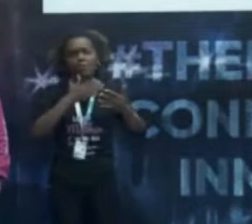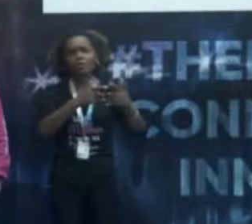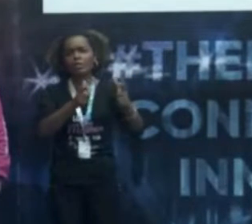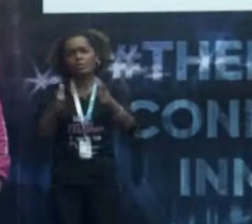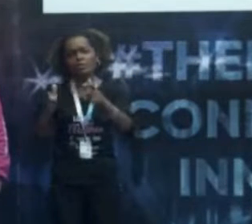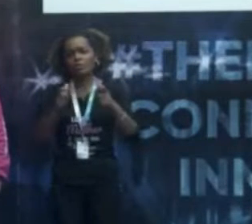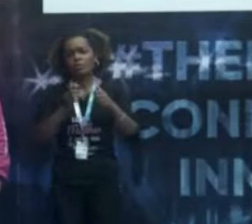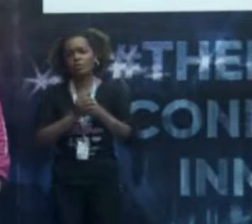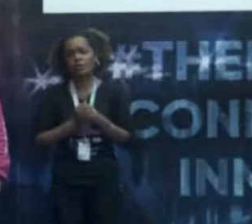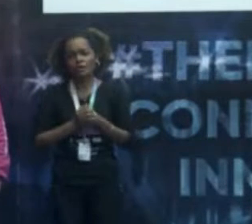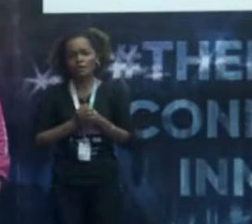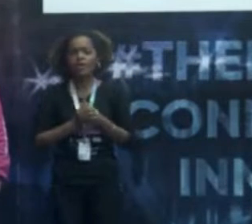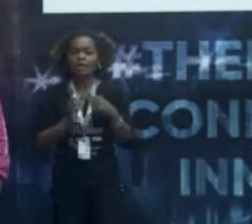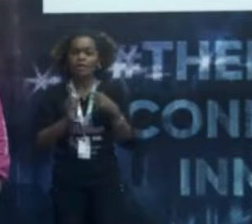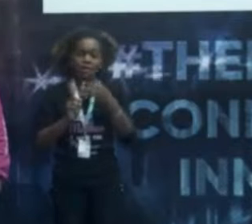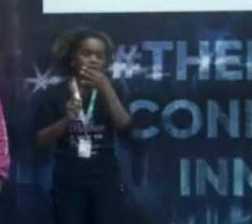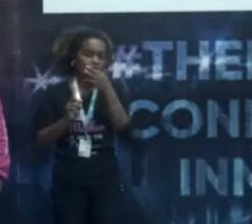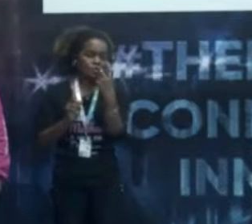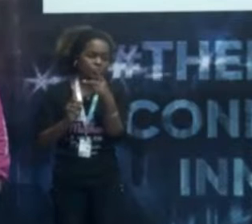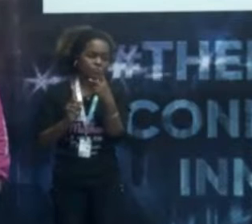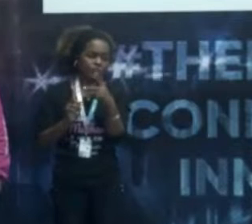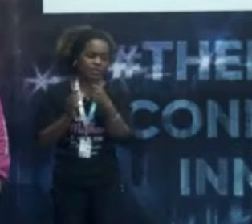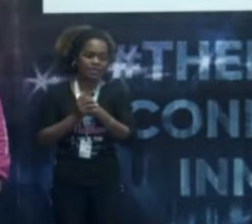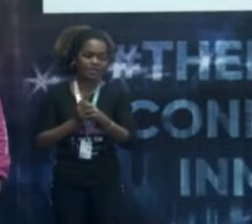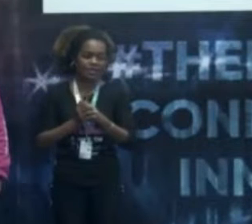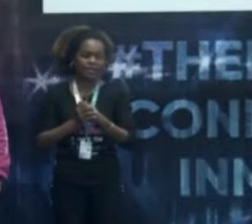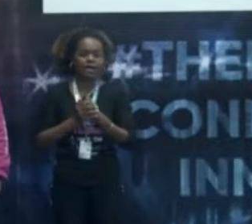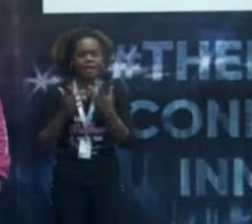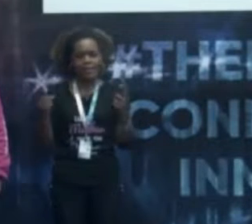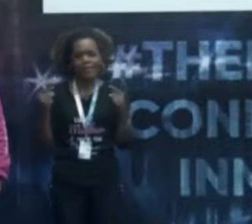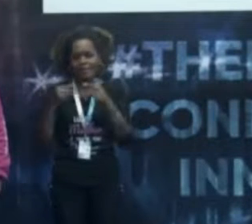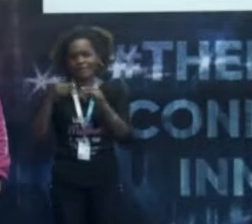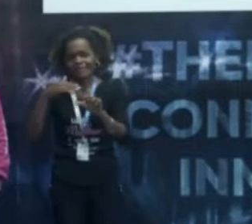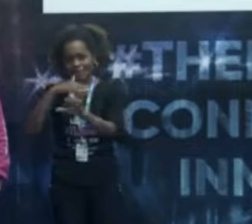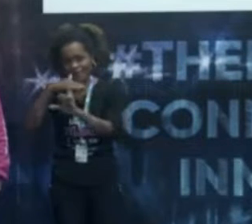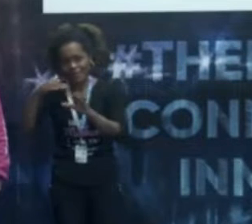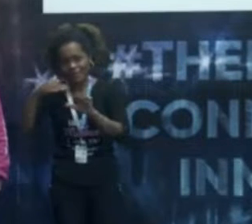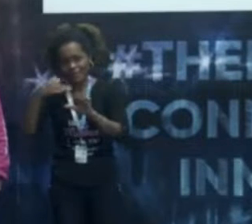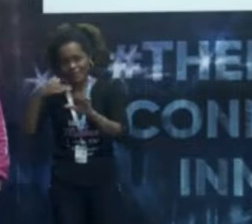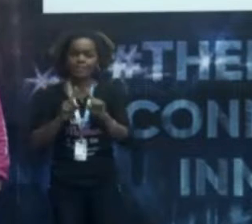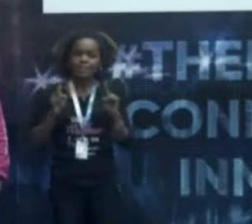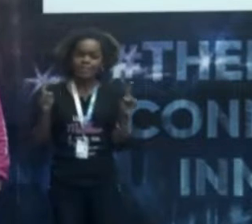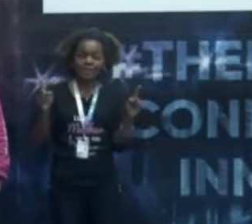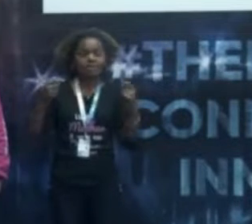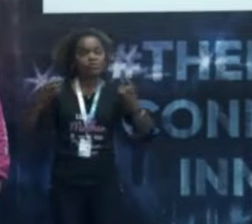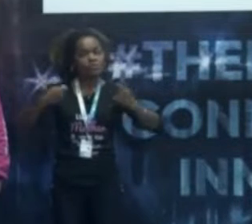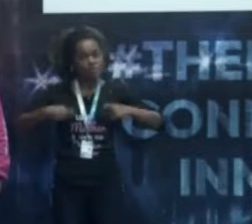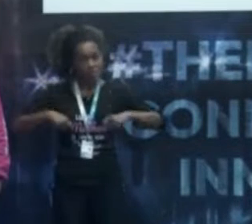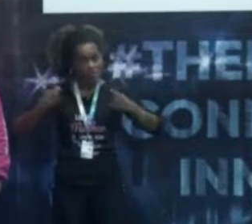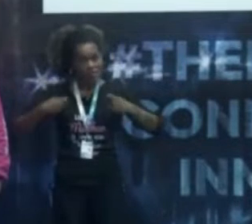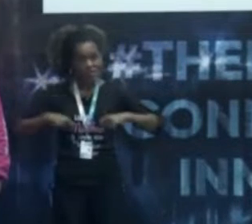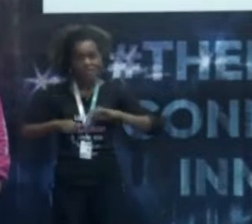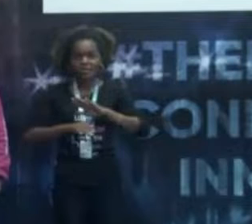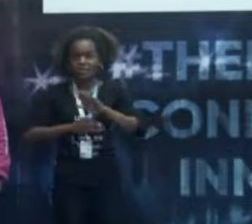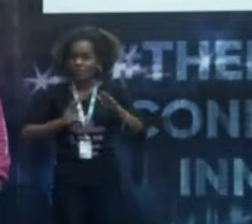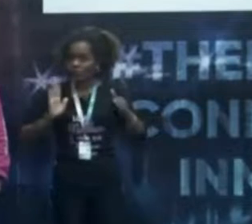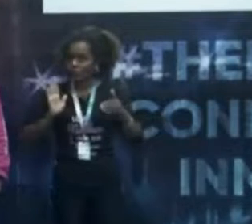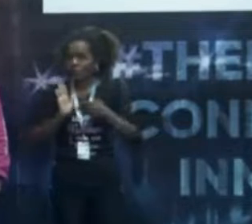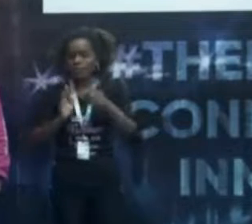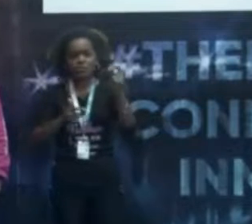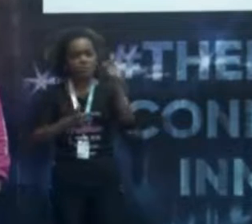uma perspectiva talvez até meio corporativista, né? E para isso a gente precisa ter todos os insumos e